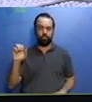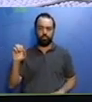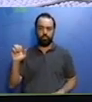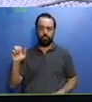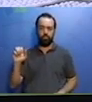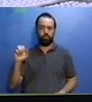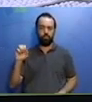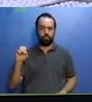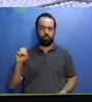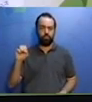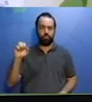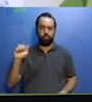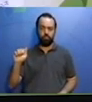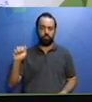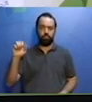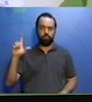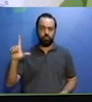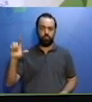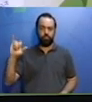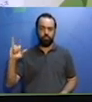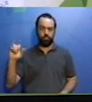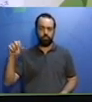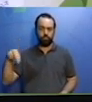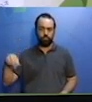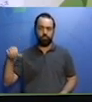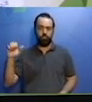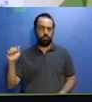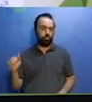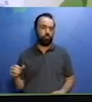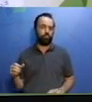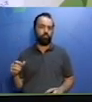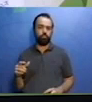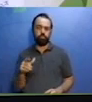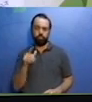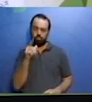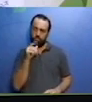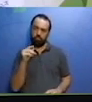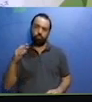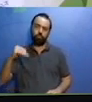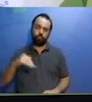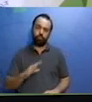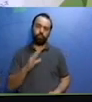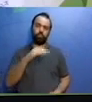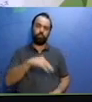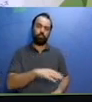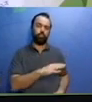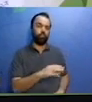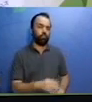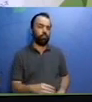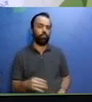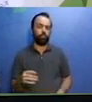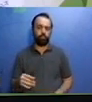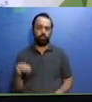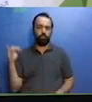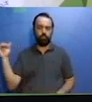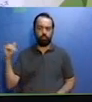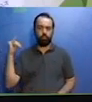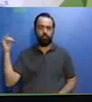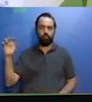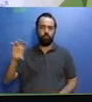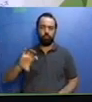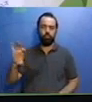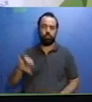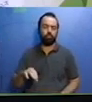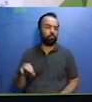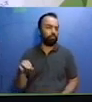evaporação da água. Então a água do mar ela possui vários sais dissolvidos e o principal sal é o cloreto de